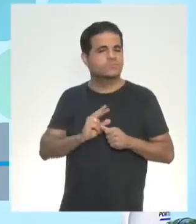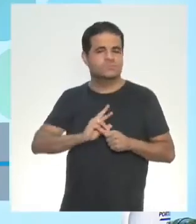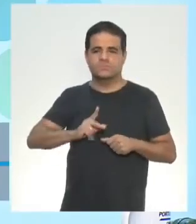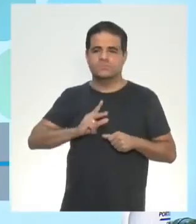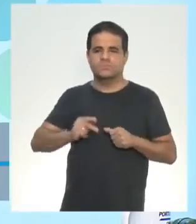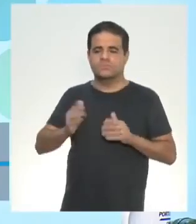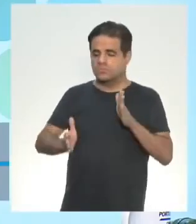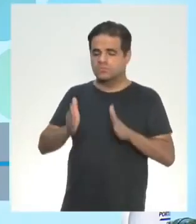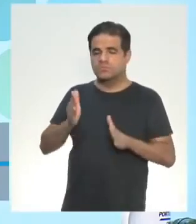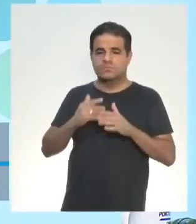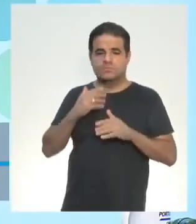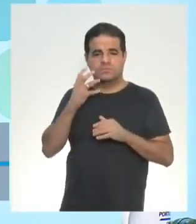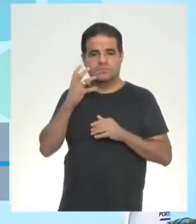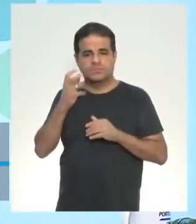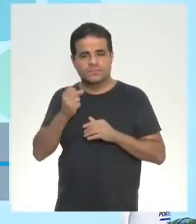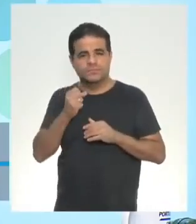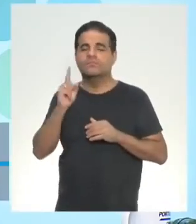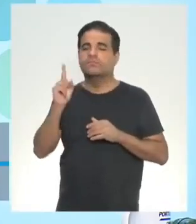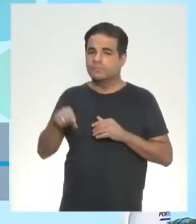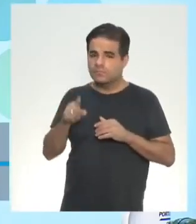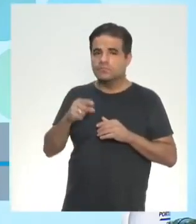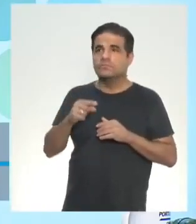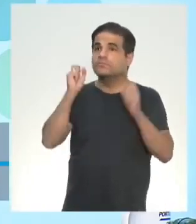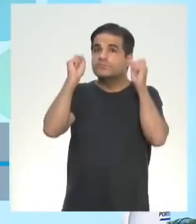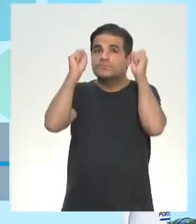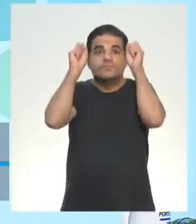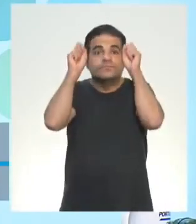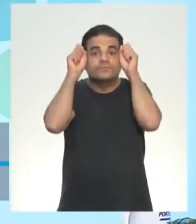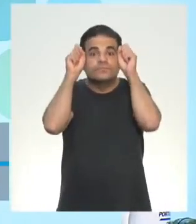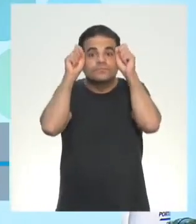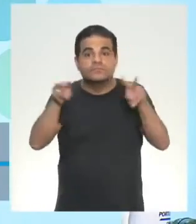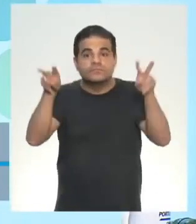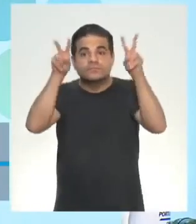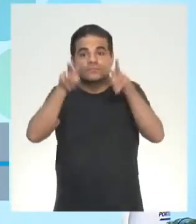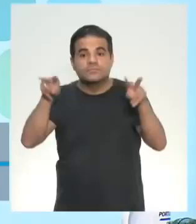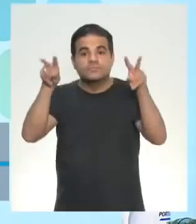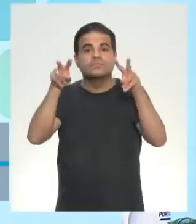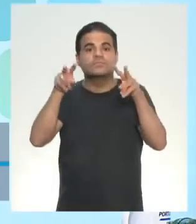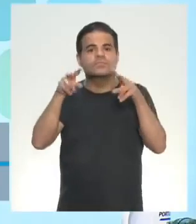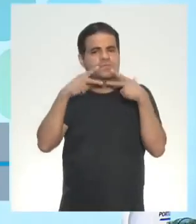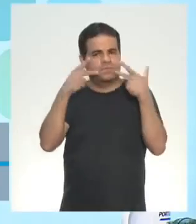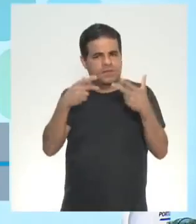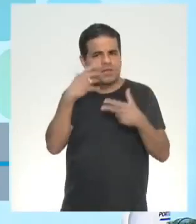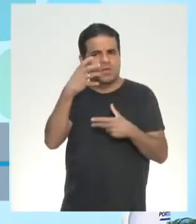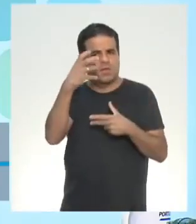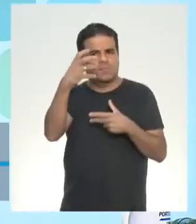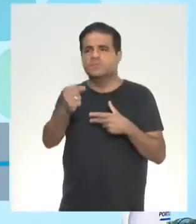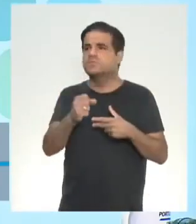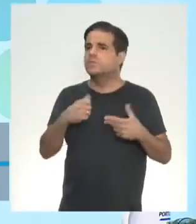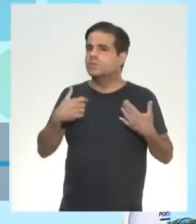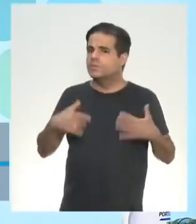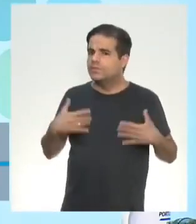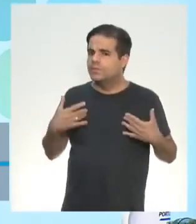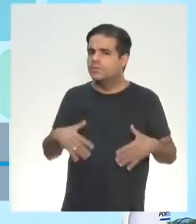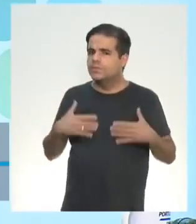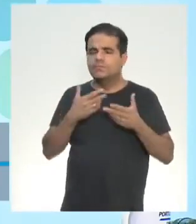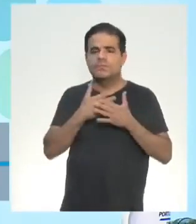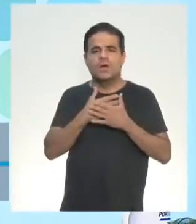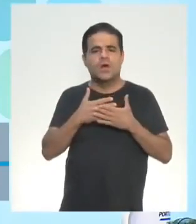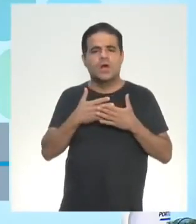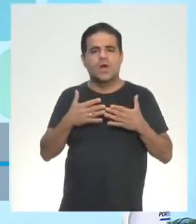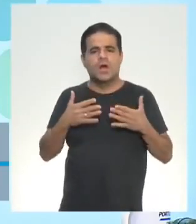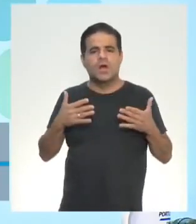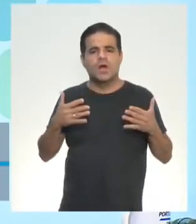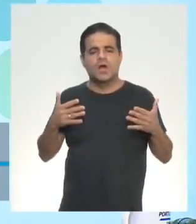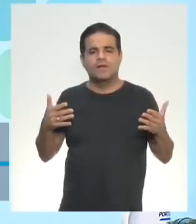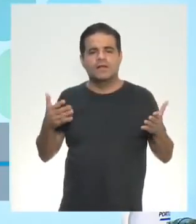era romântica, mas é uma visão, eu vou dizer, romantizada de uma situação trágica, certo? Então, o